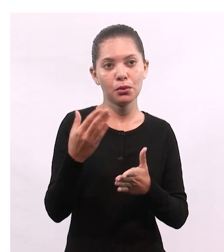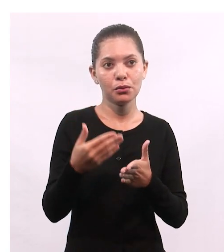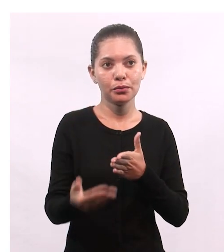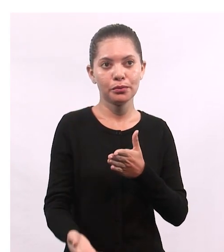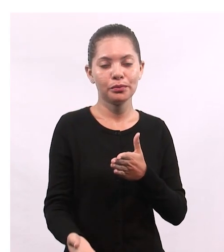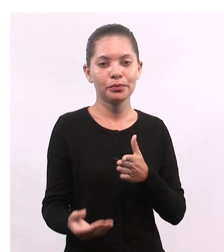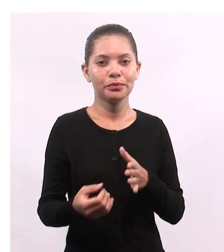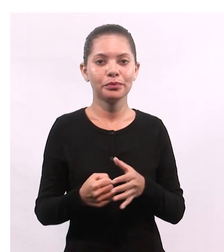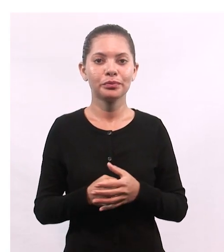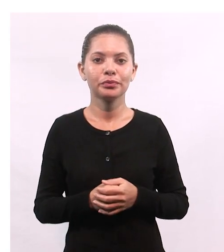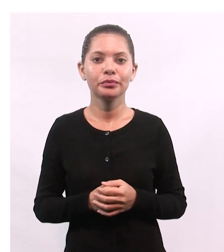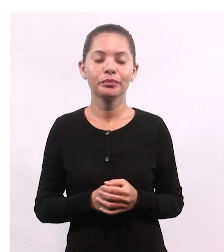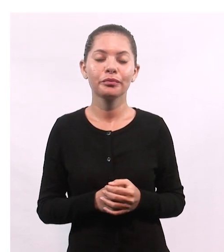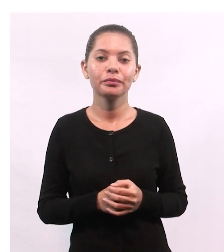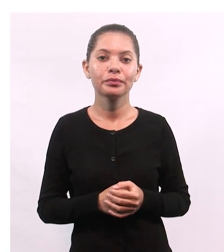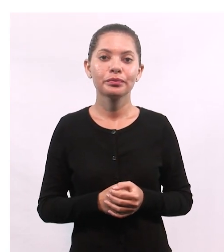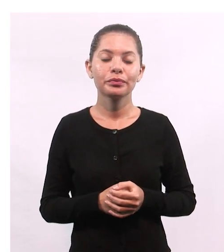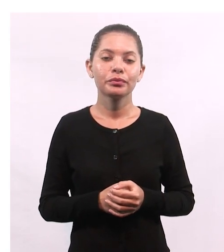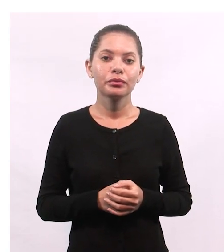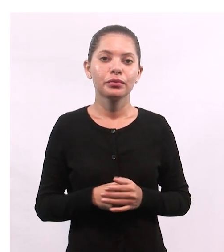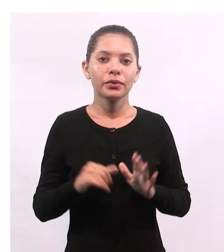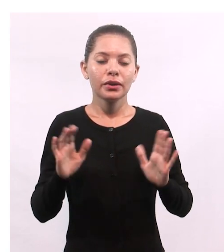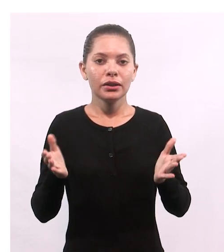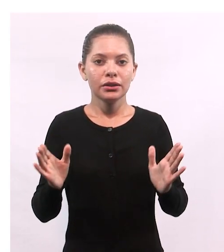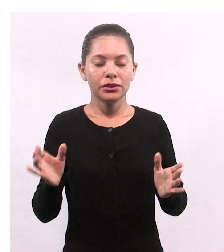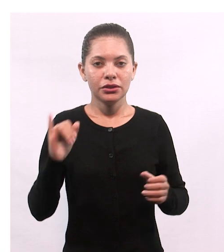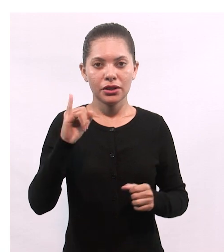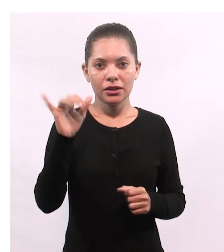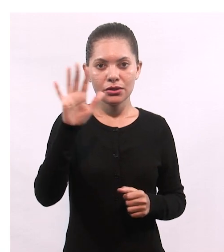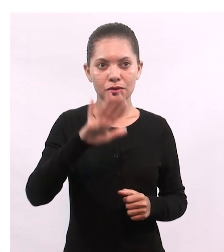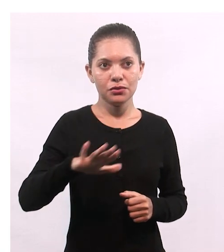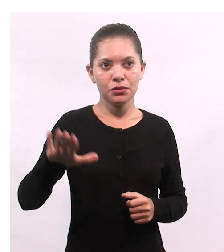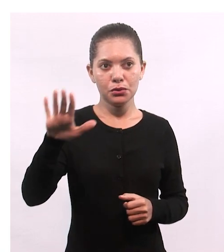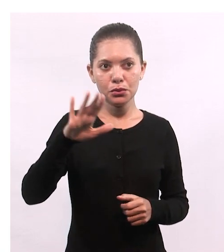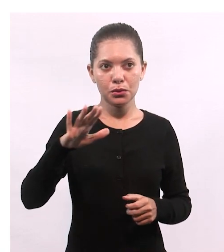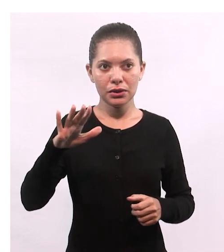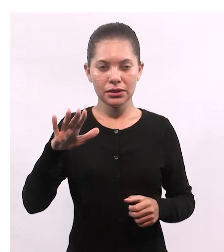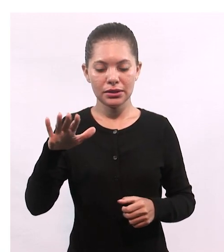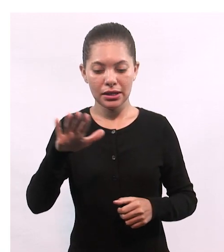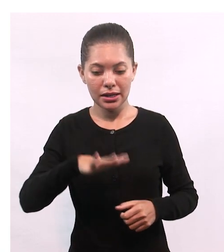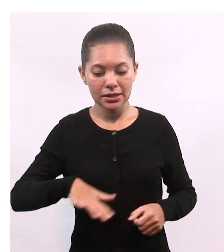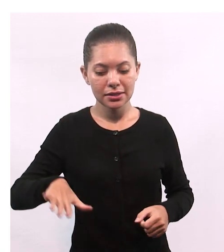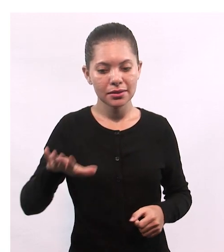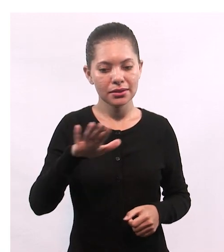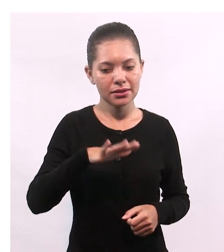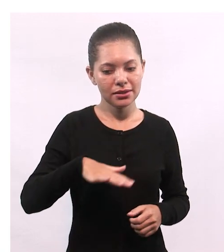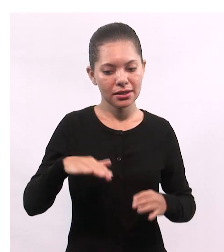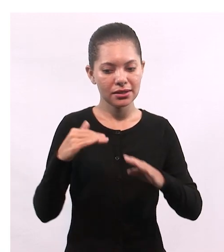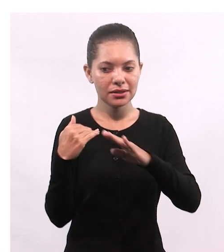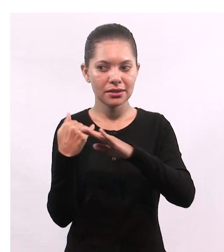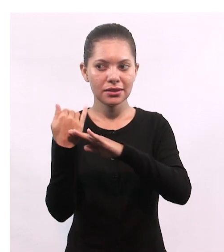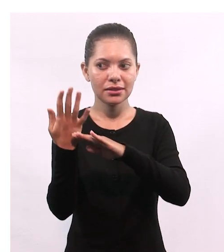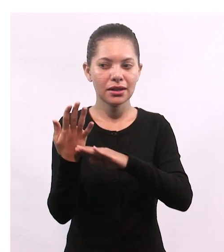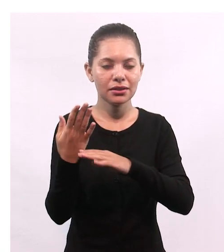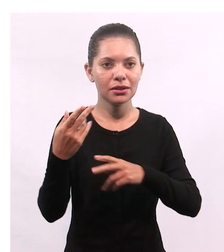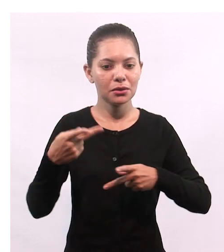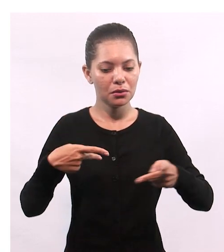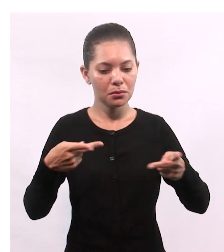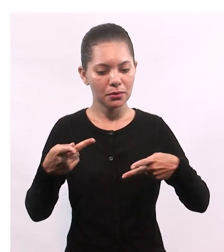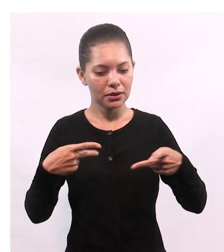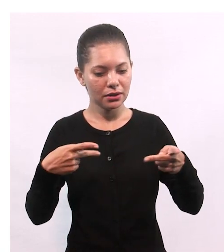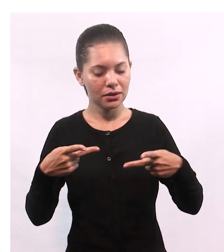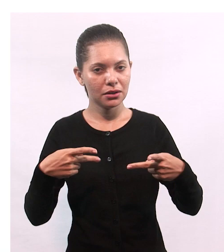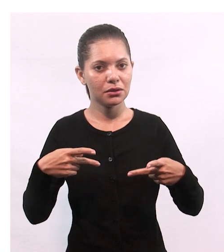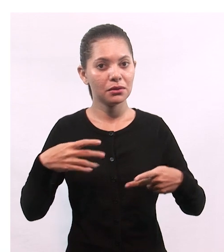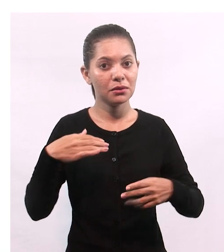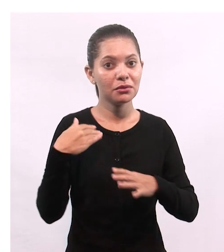de fragmentação, certo? Já as figuras geométricas espaciais, a gente salta do